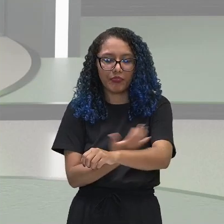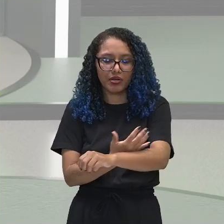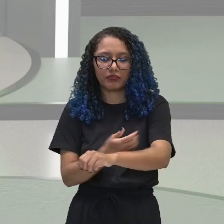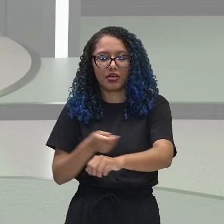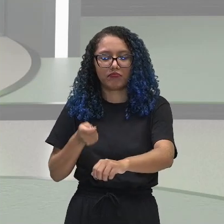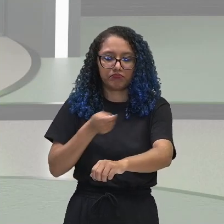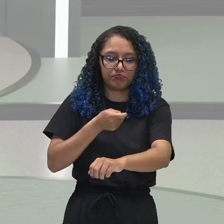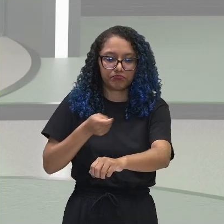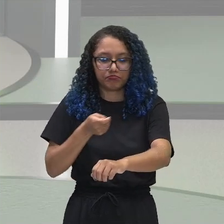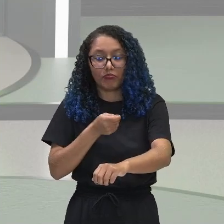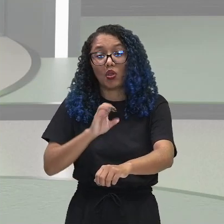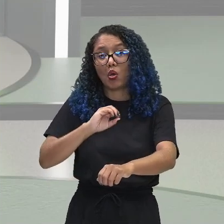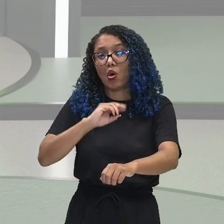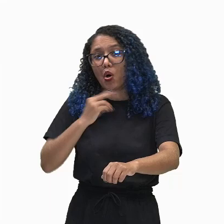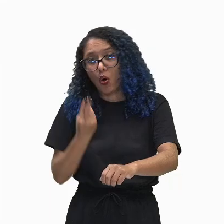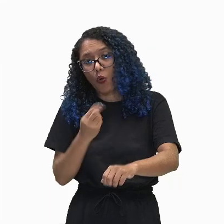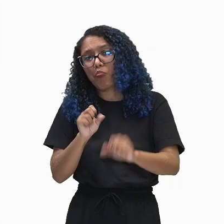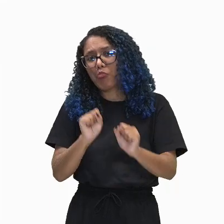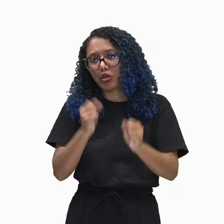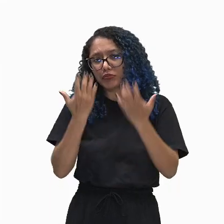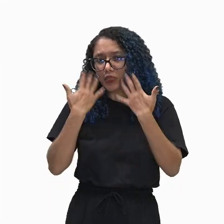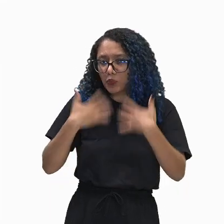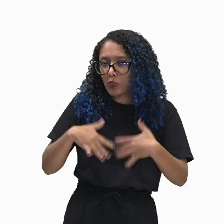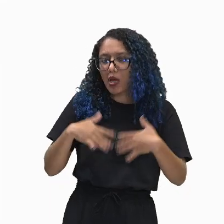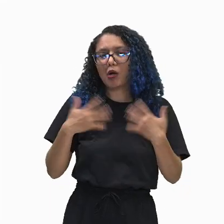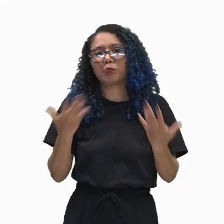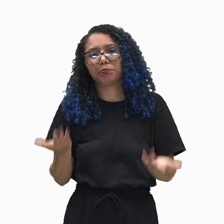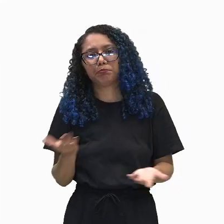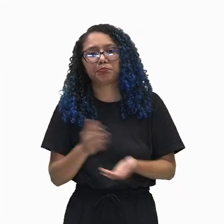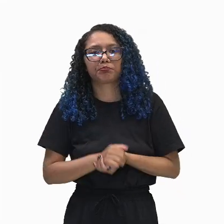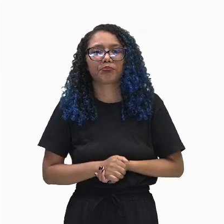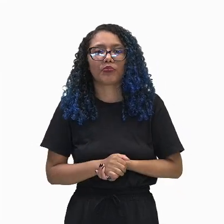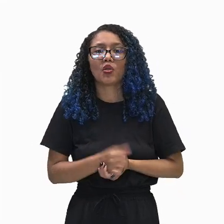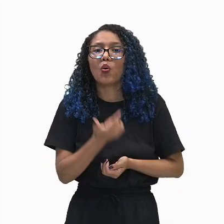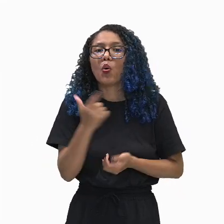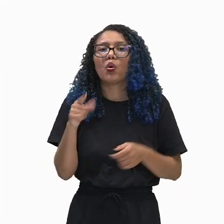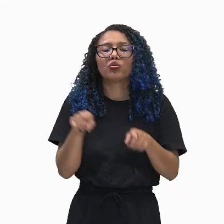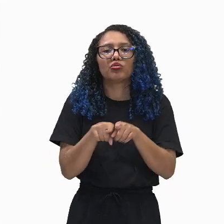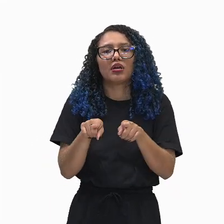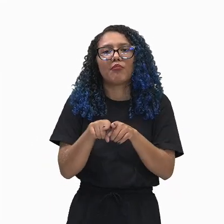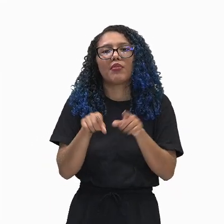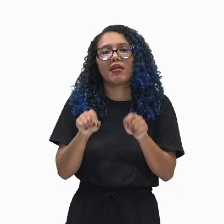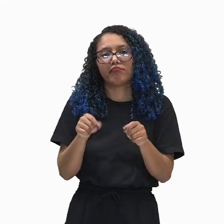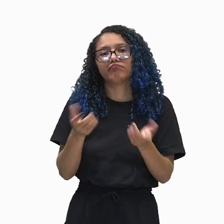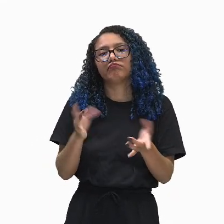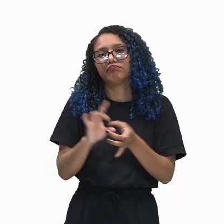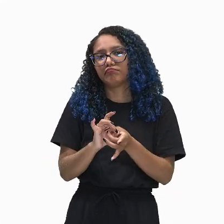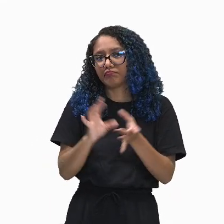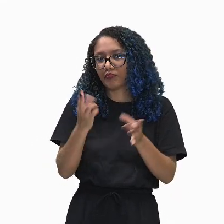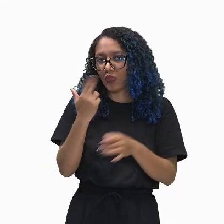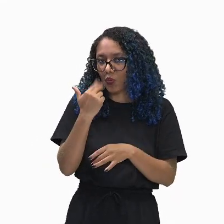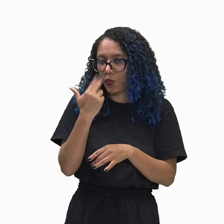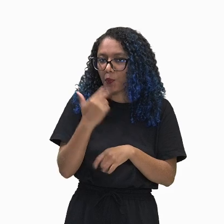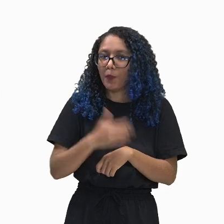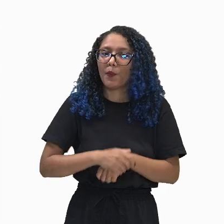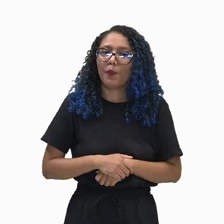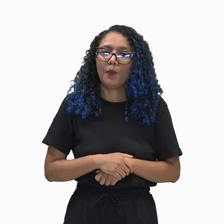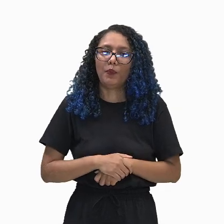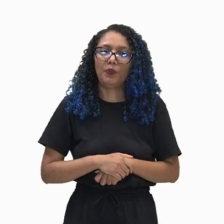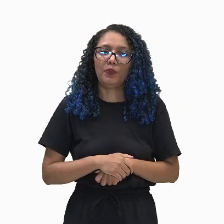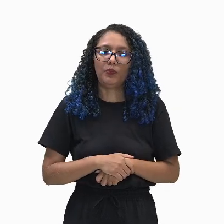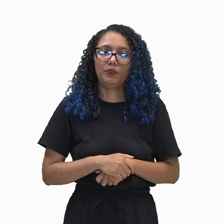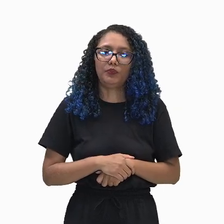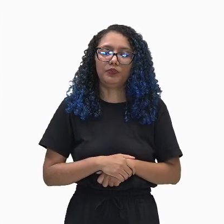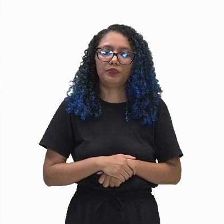seja ela pelo processo natural. O outro fator limitante é disponibilidade de nutrientes, considerando que a